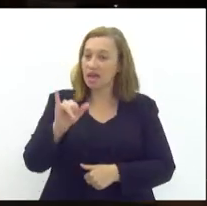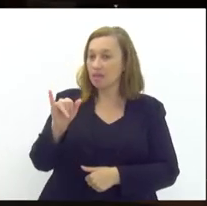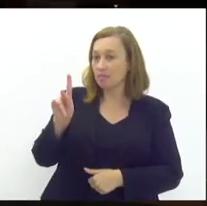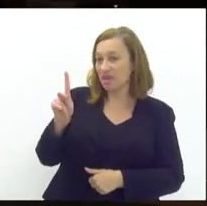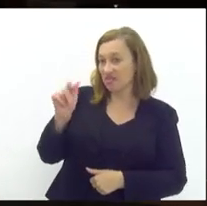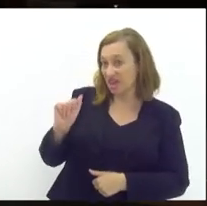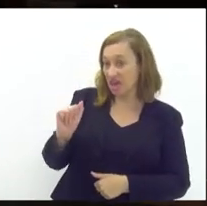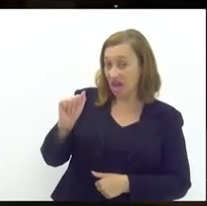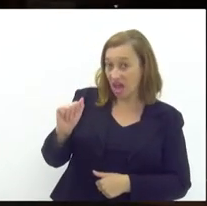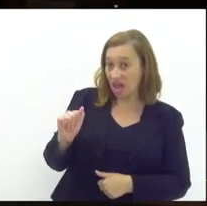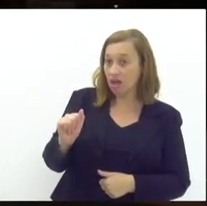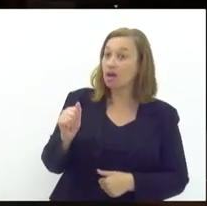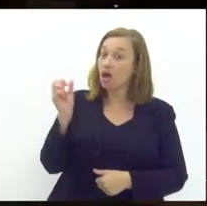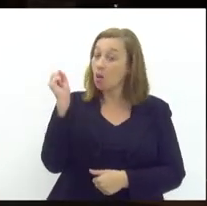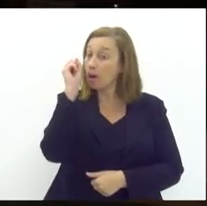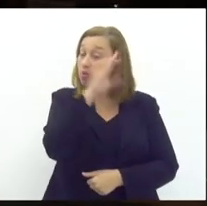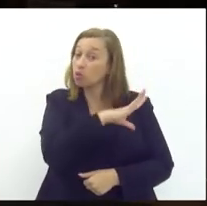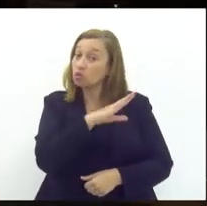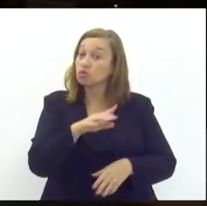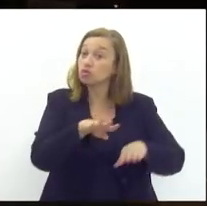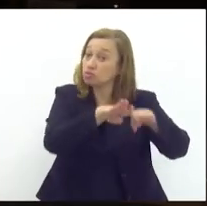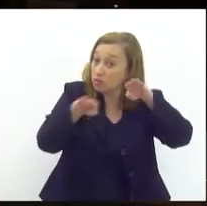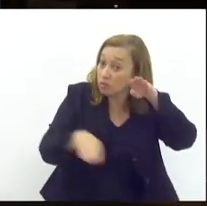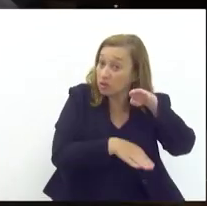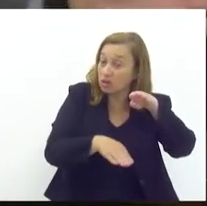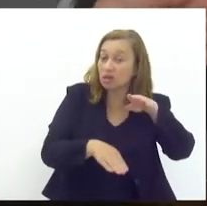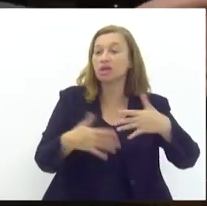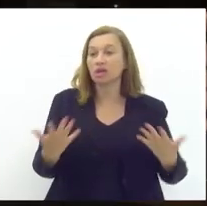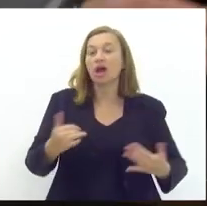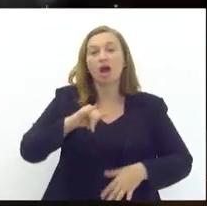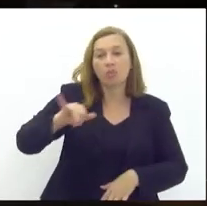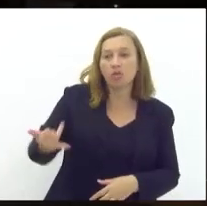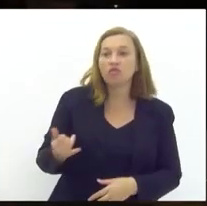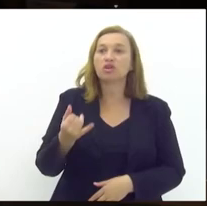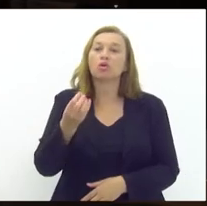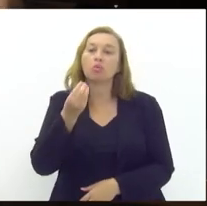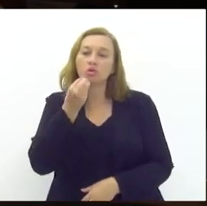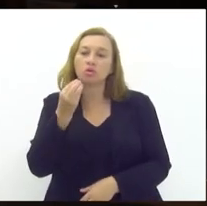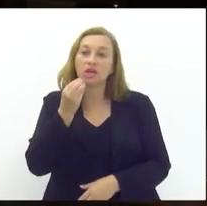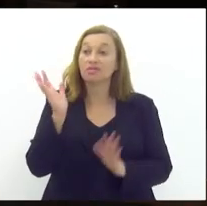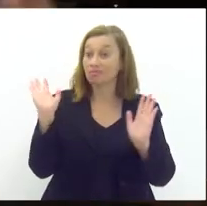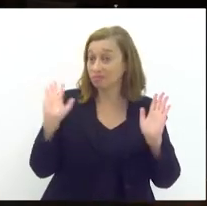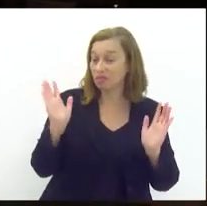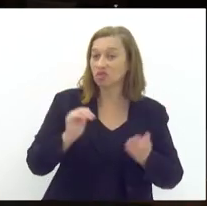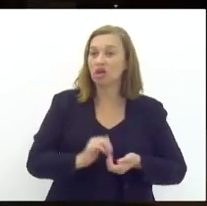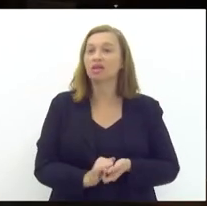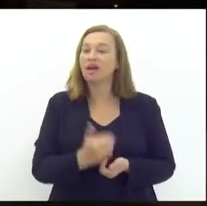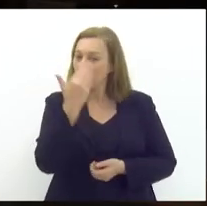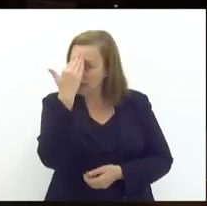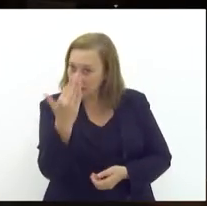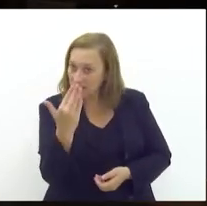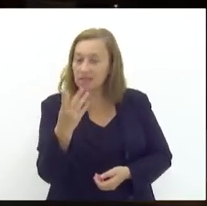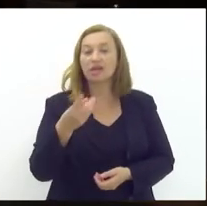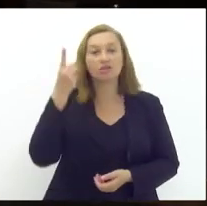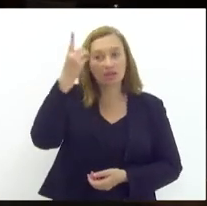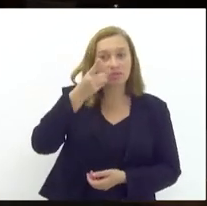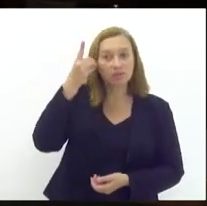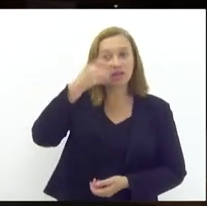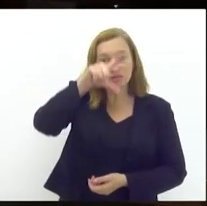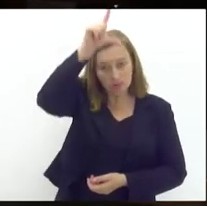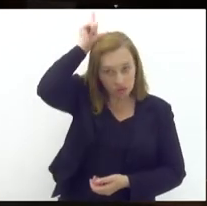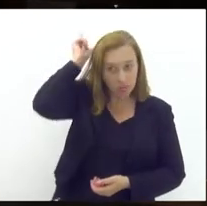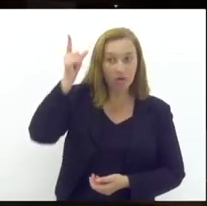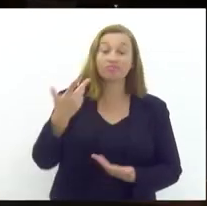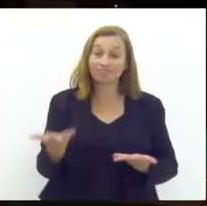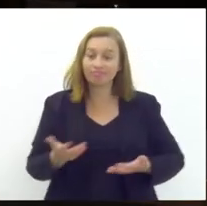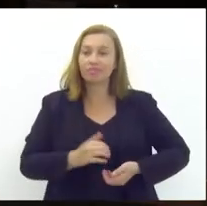absurda mostrando as nossas igualdade é focar aproveito já a oportunidade para ir me despedindo agradecer ao Deputado Luiz Paulo